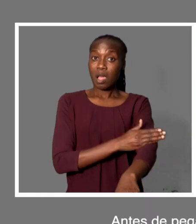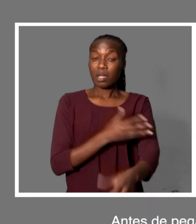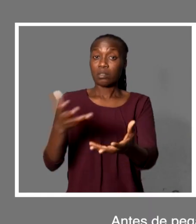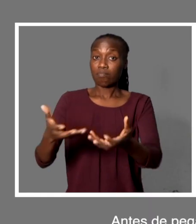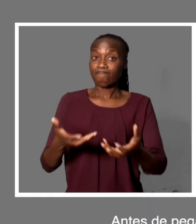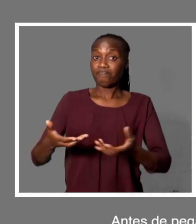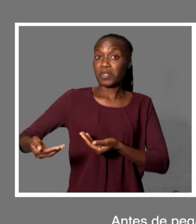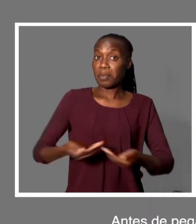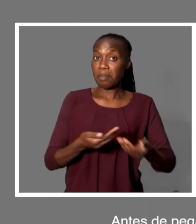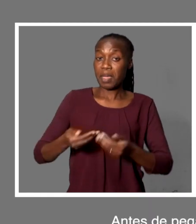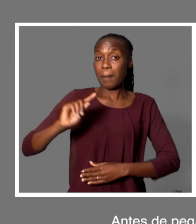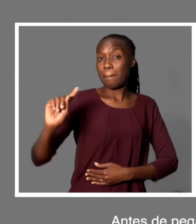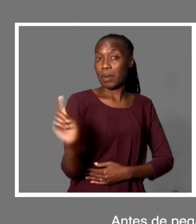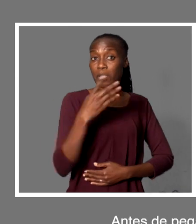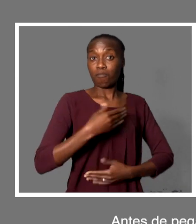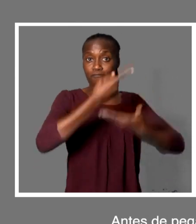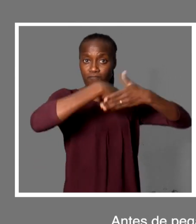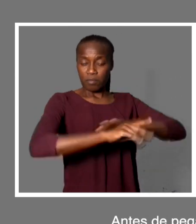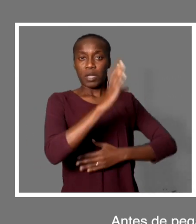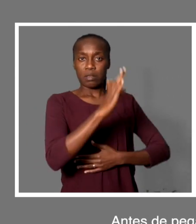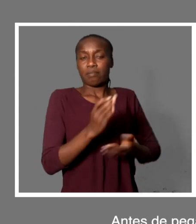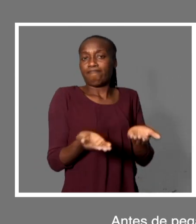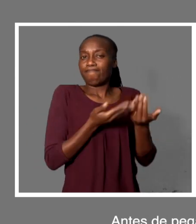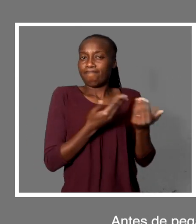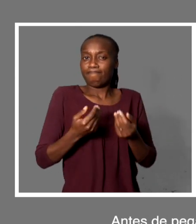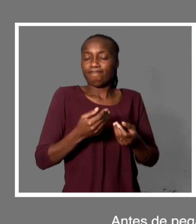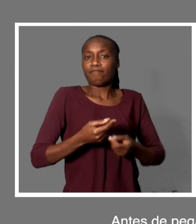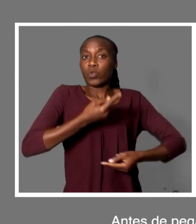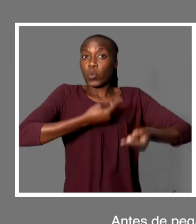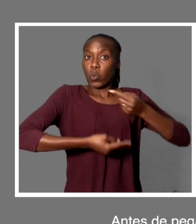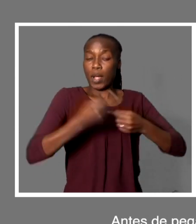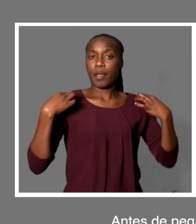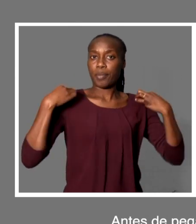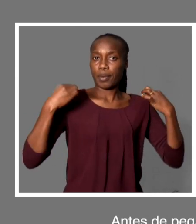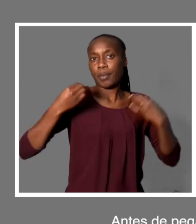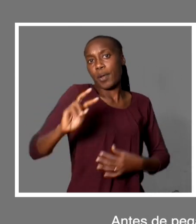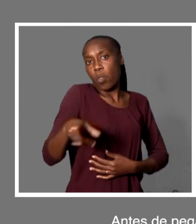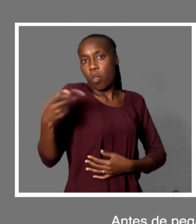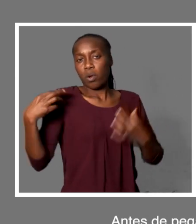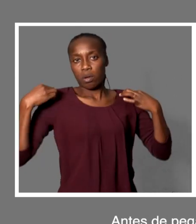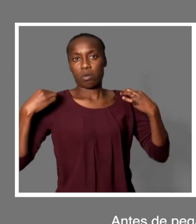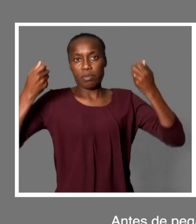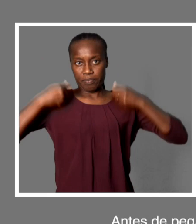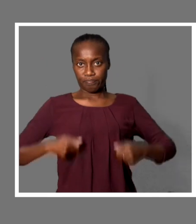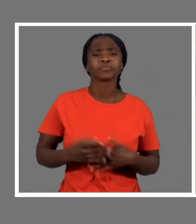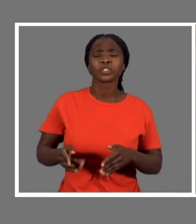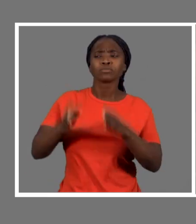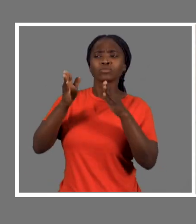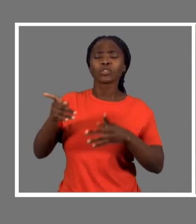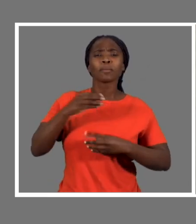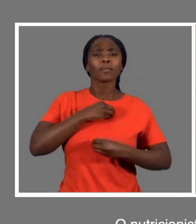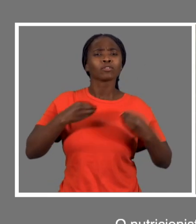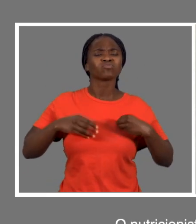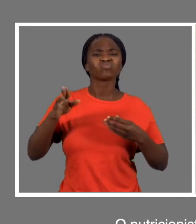Antes de pegar no bebê a primeira coisa que eu faço é ir à casa de banho tomar banho trocar de roupa por uma outra roupa